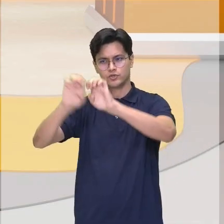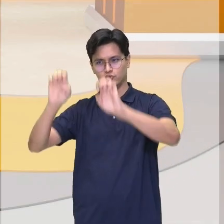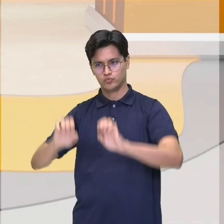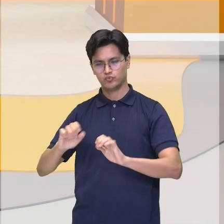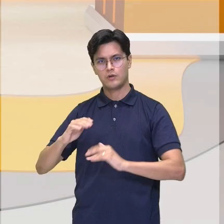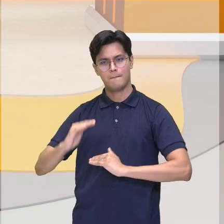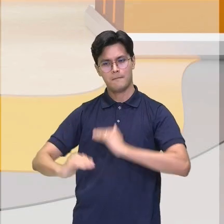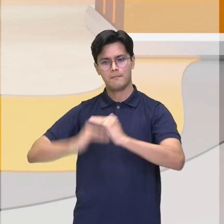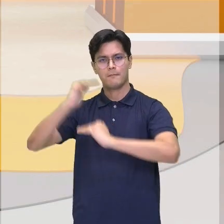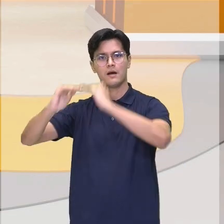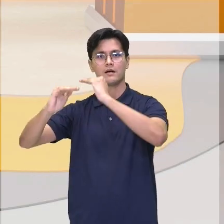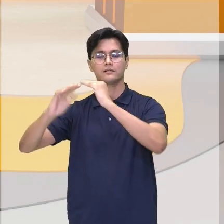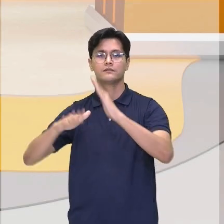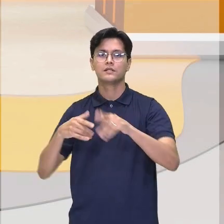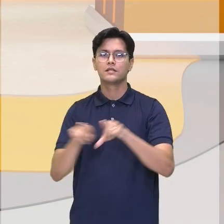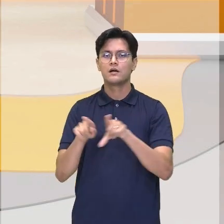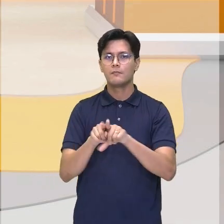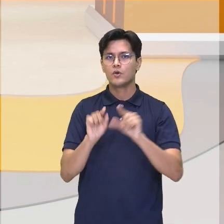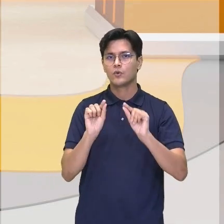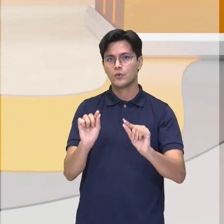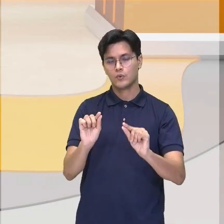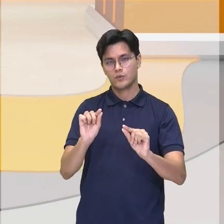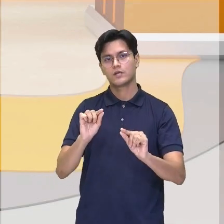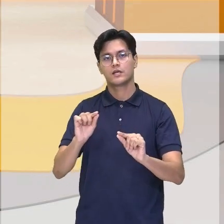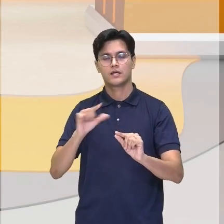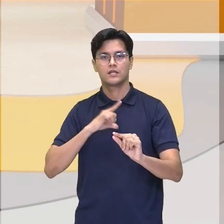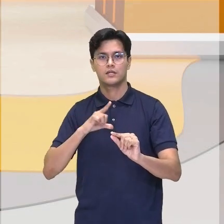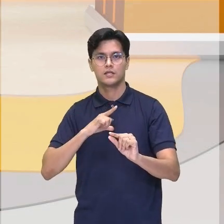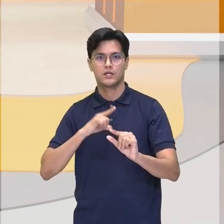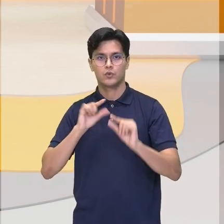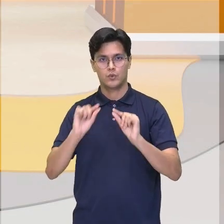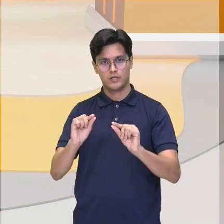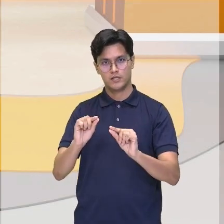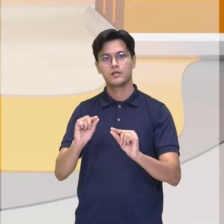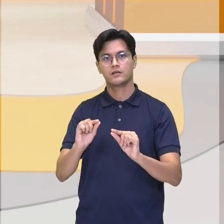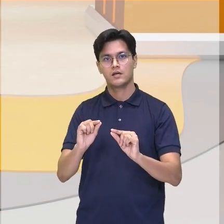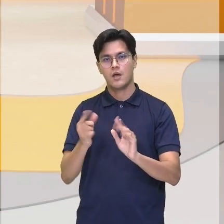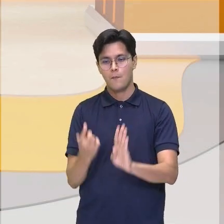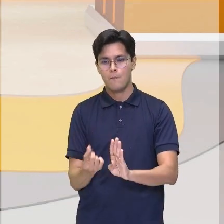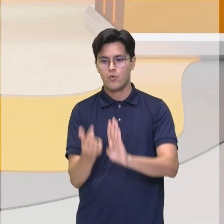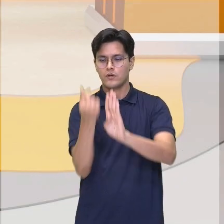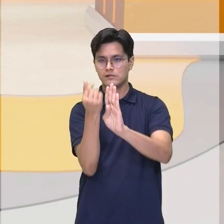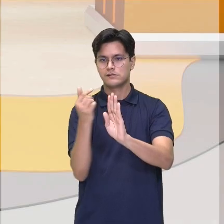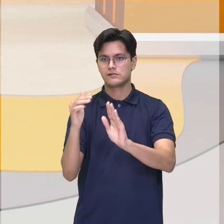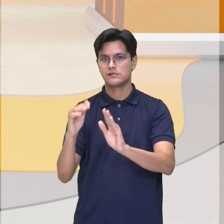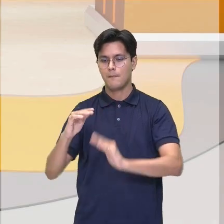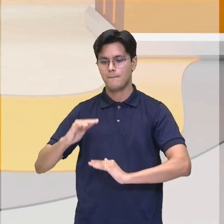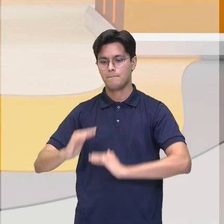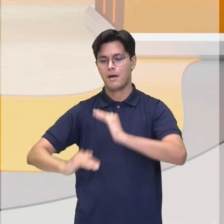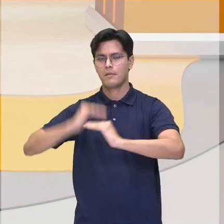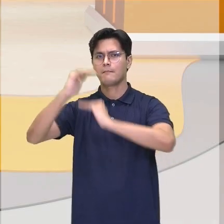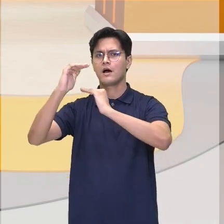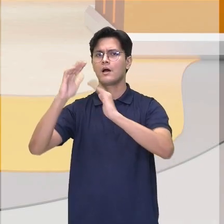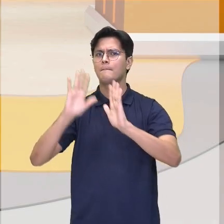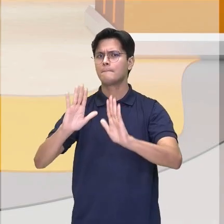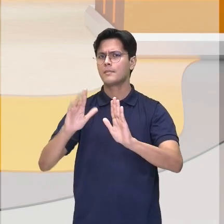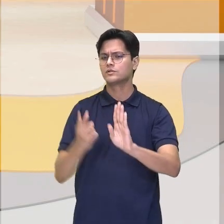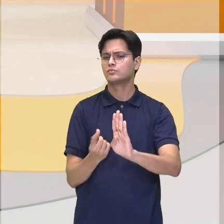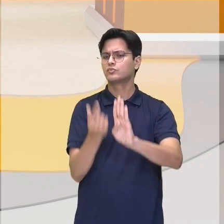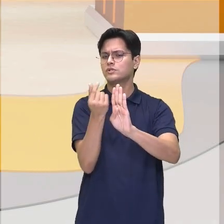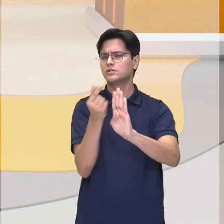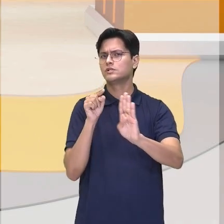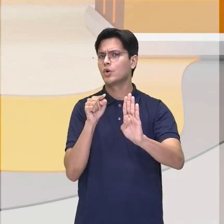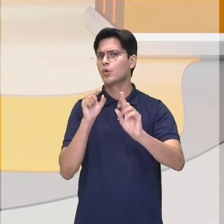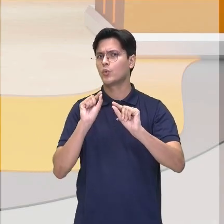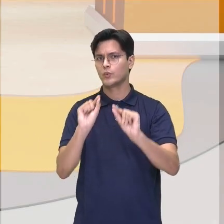E nesse contexto também nós temos a ascensão da burguesia. Mas professora, quem é essa burguesia? A burguesia